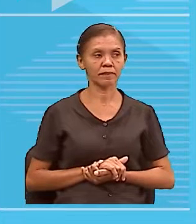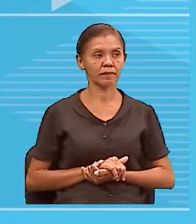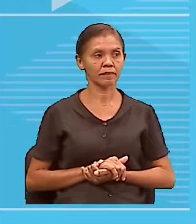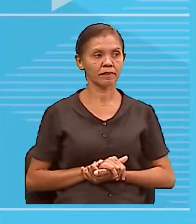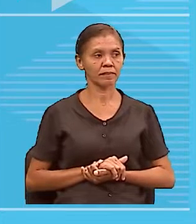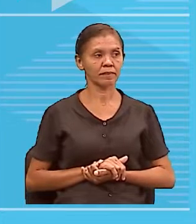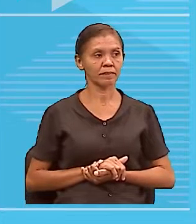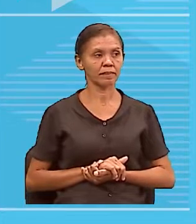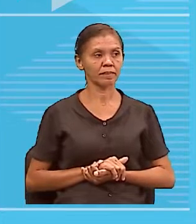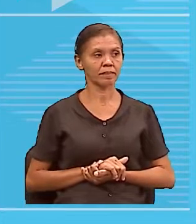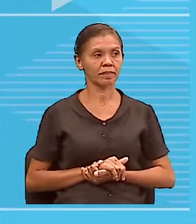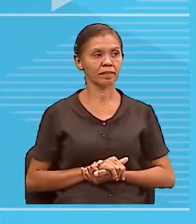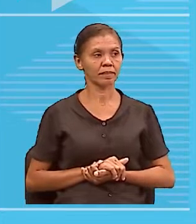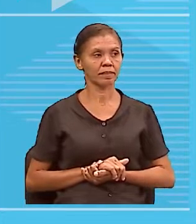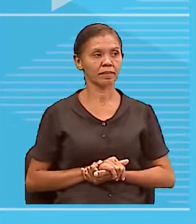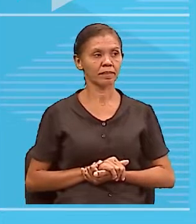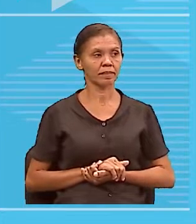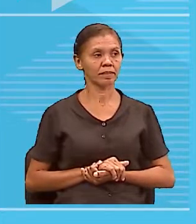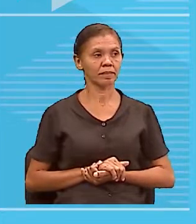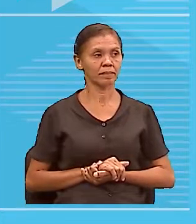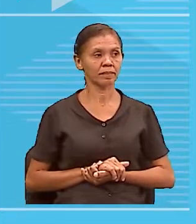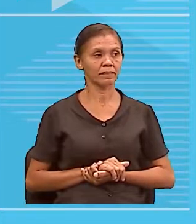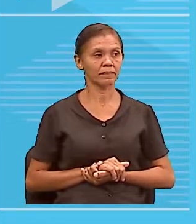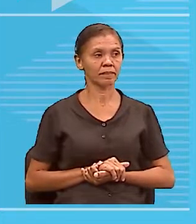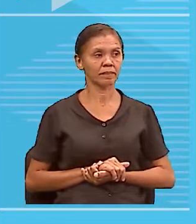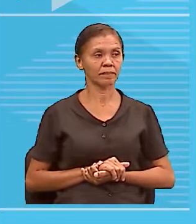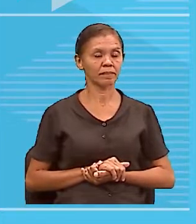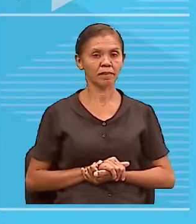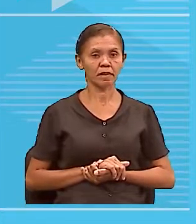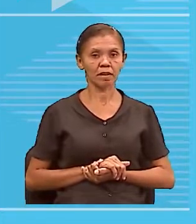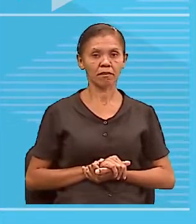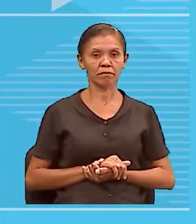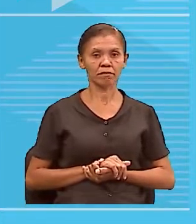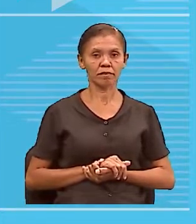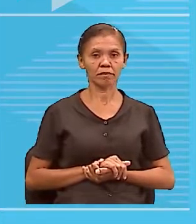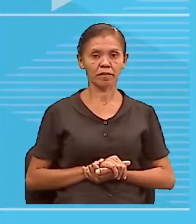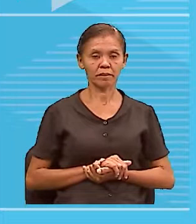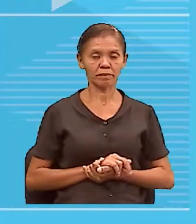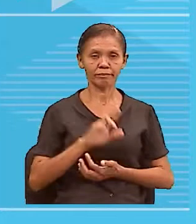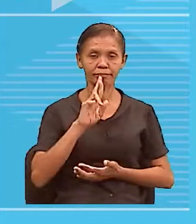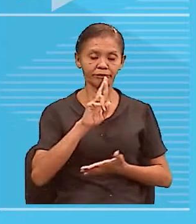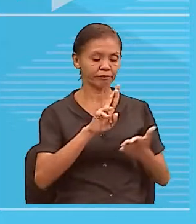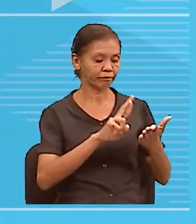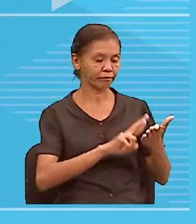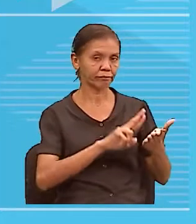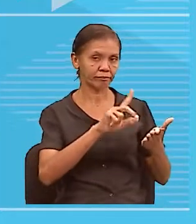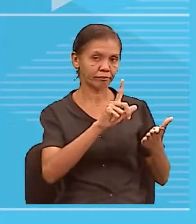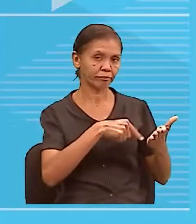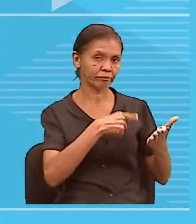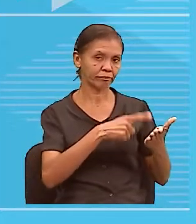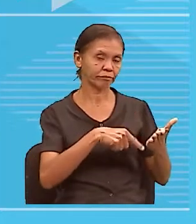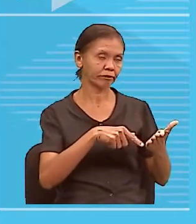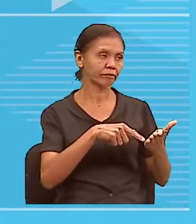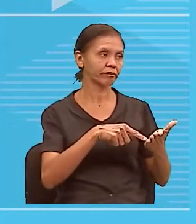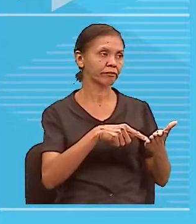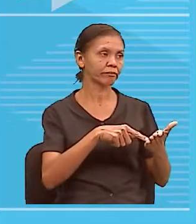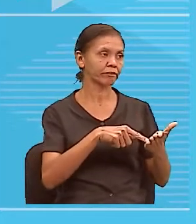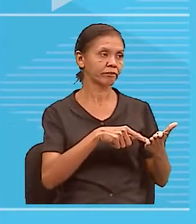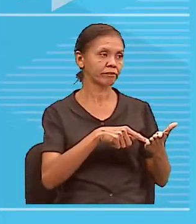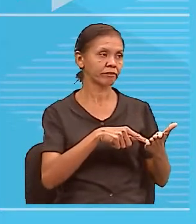eu vou fazer assim é esse exercícios de marcar e modelo de teste de quiz